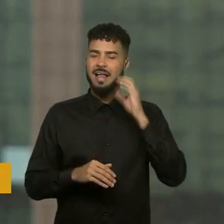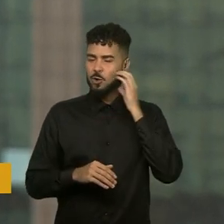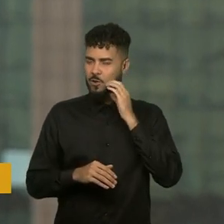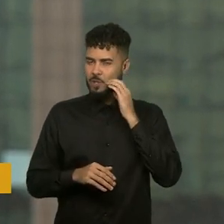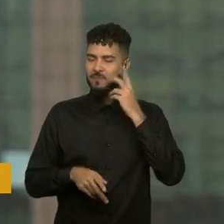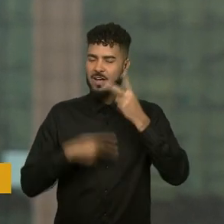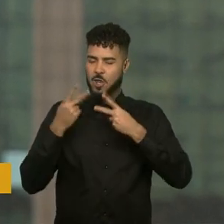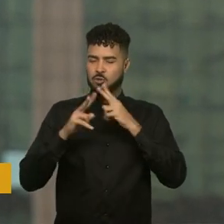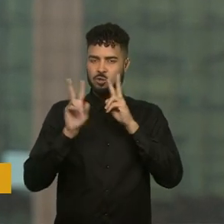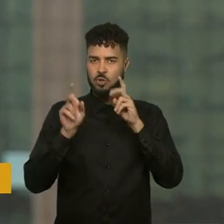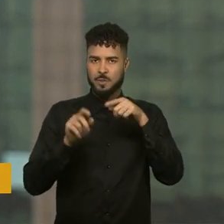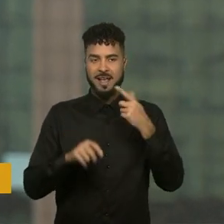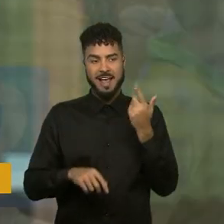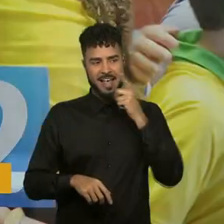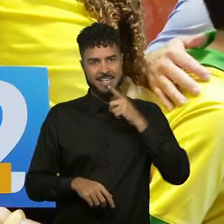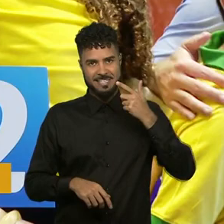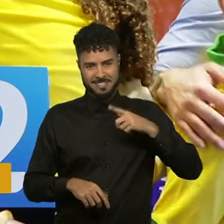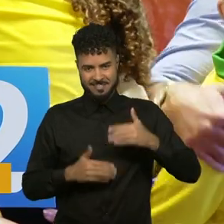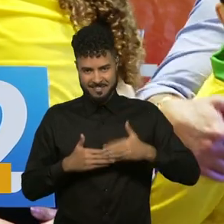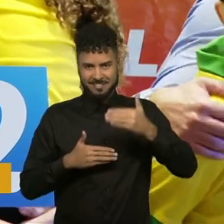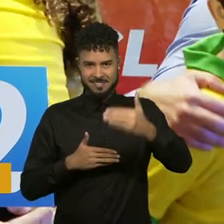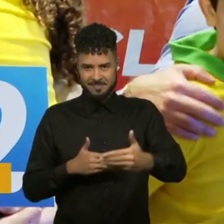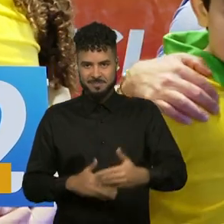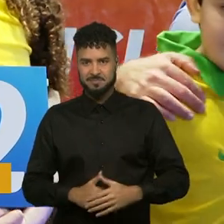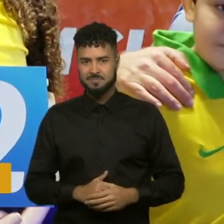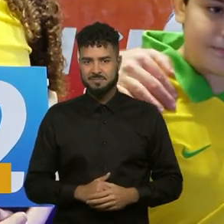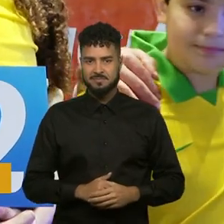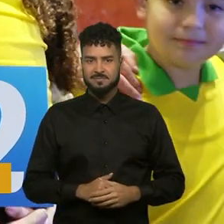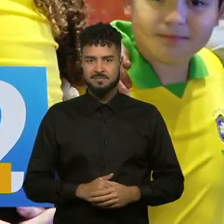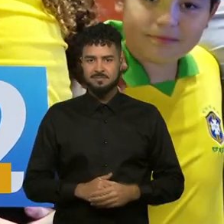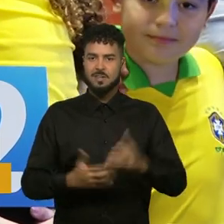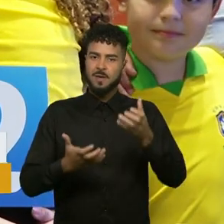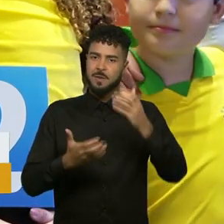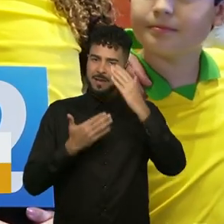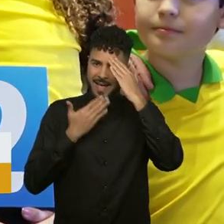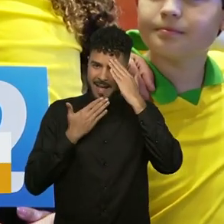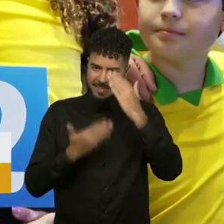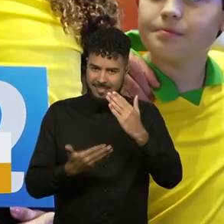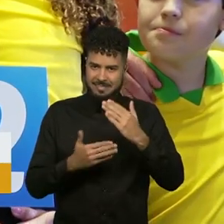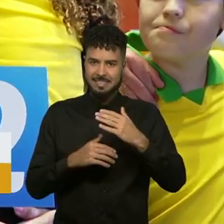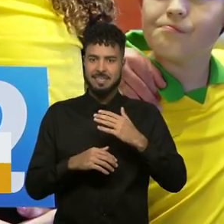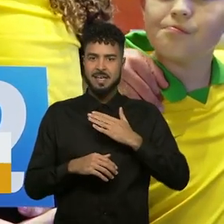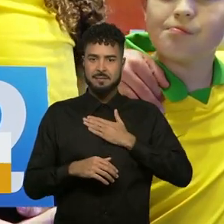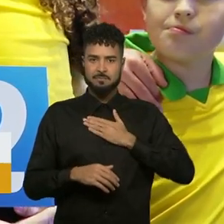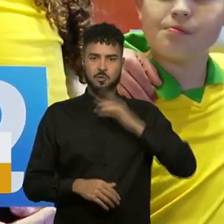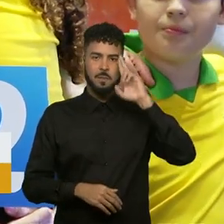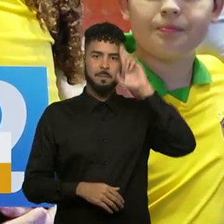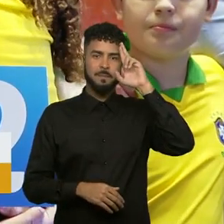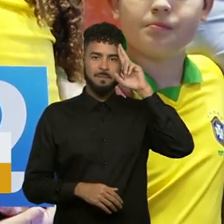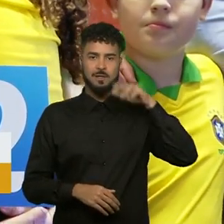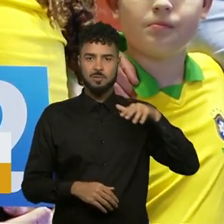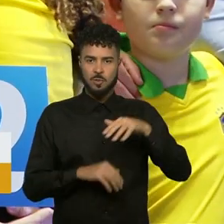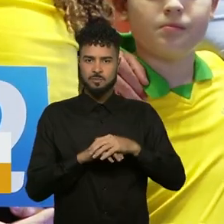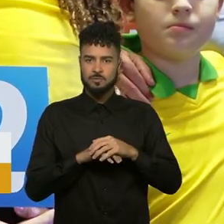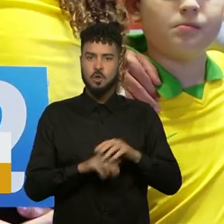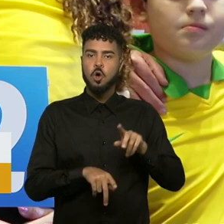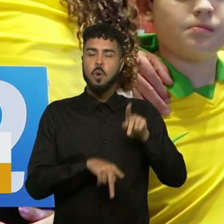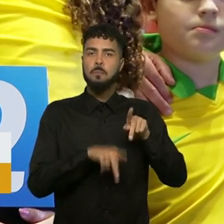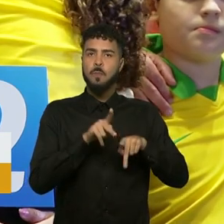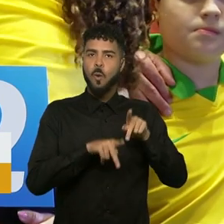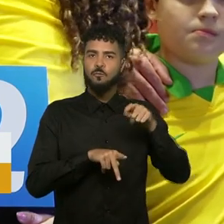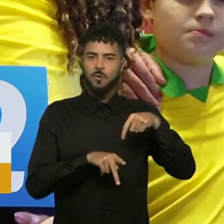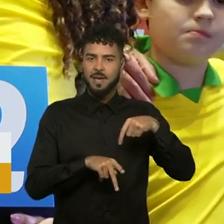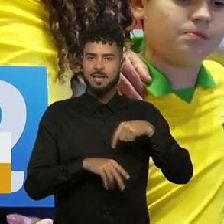sobre a reeleição queria agradecer aos meus patrões queria agradecer o povo desse estado